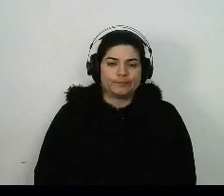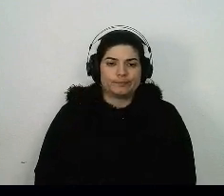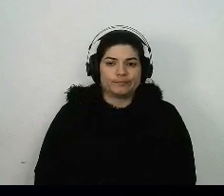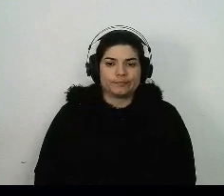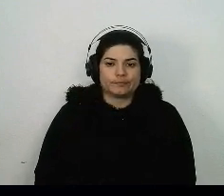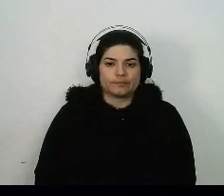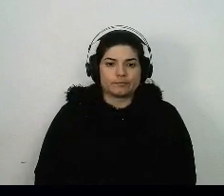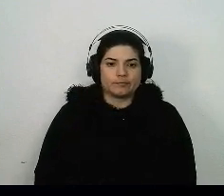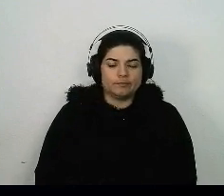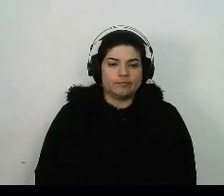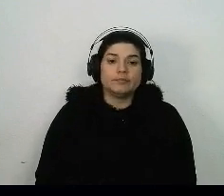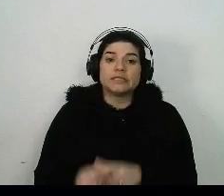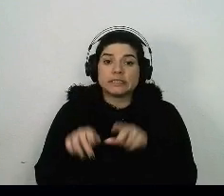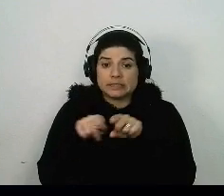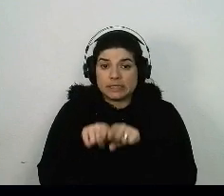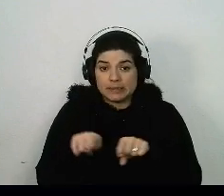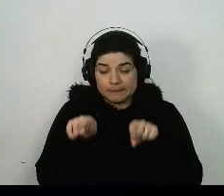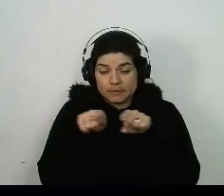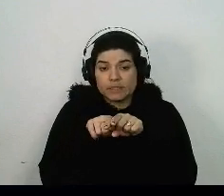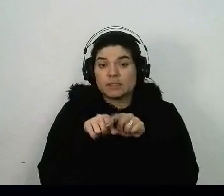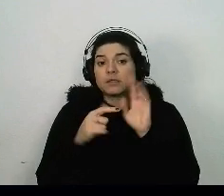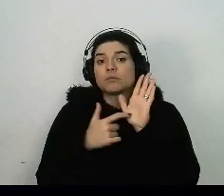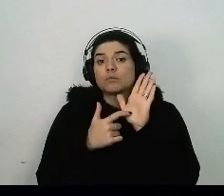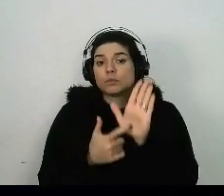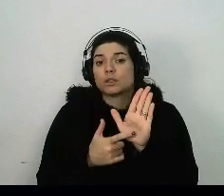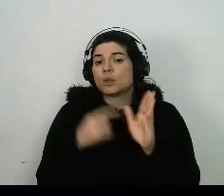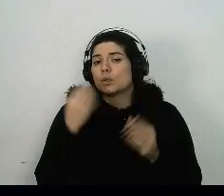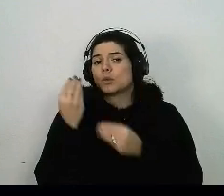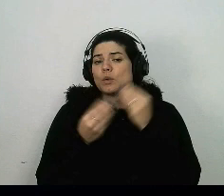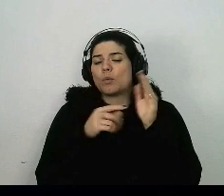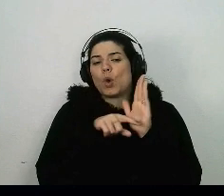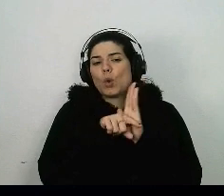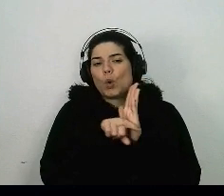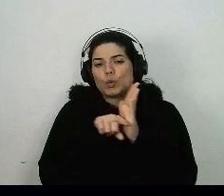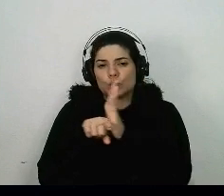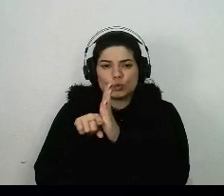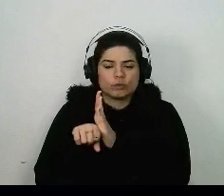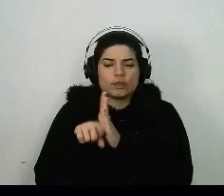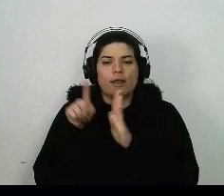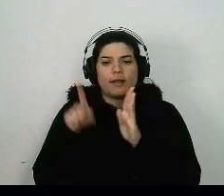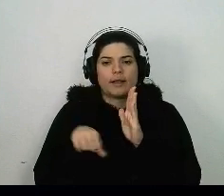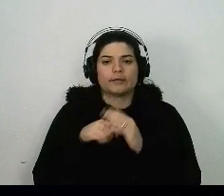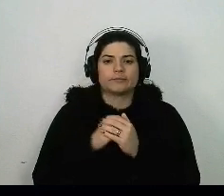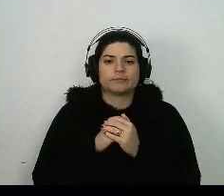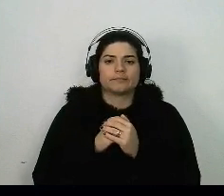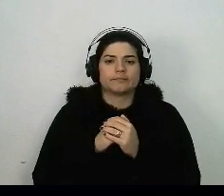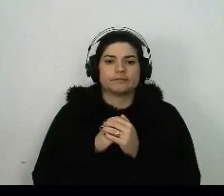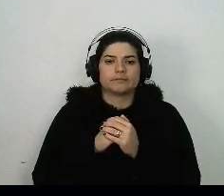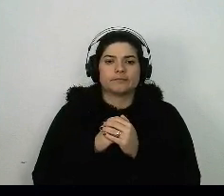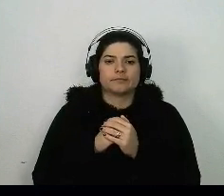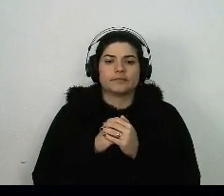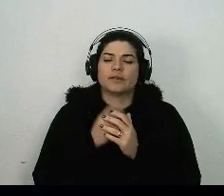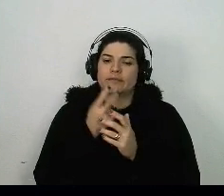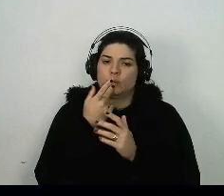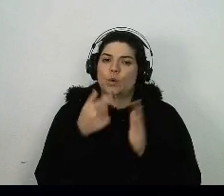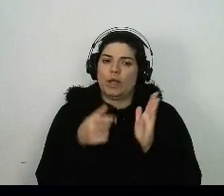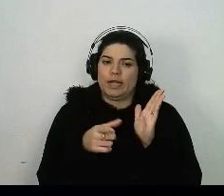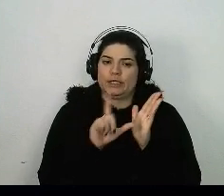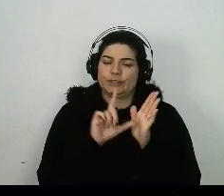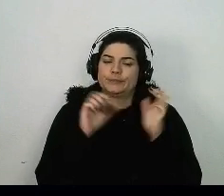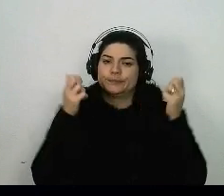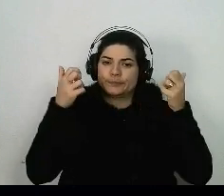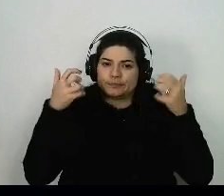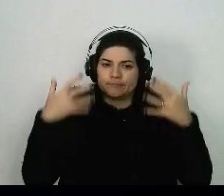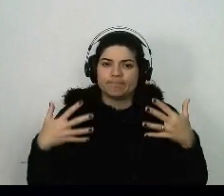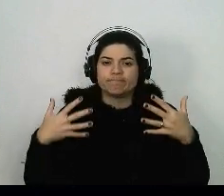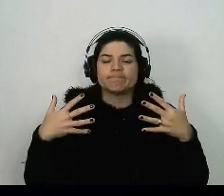Além disso, a gente mostra aqui como que eram as consultas, né? Então, como a gente estava falando, a gente voltou